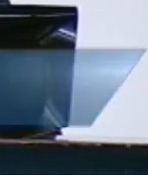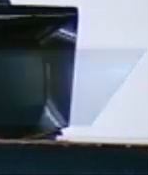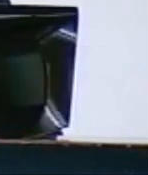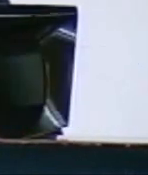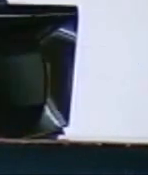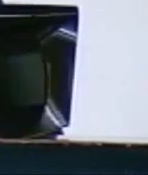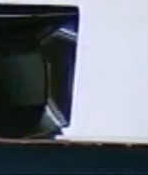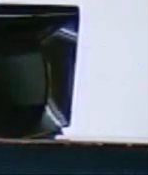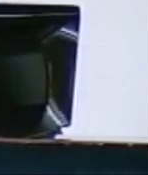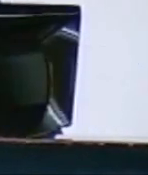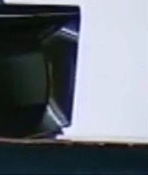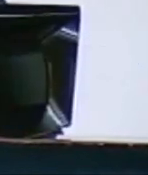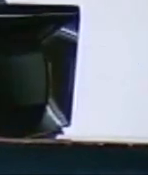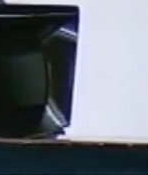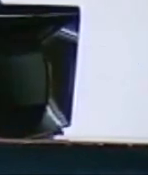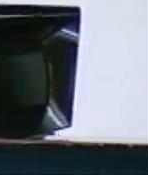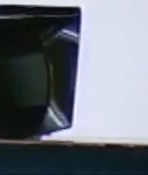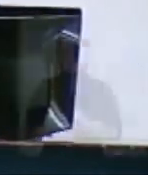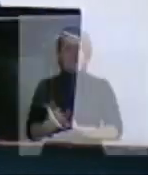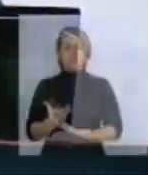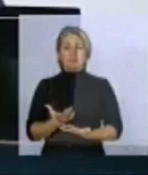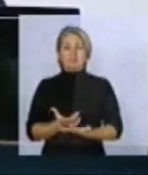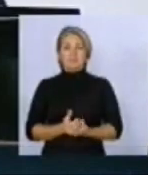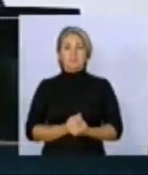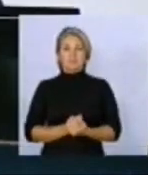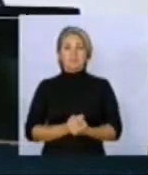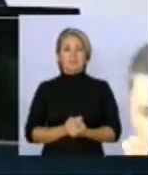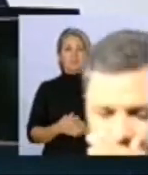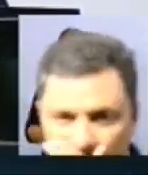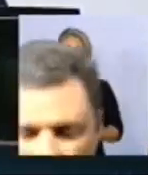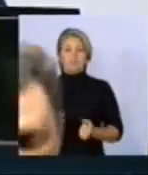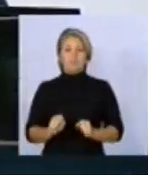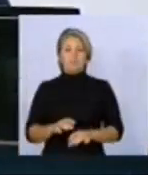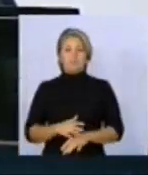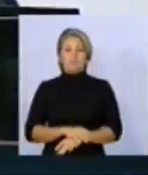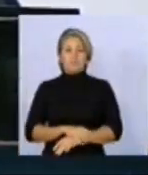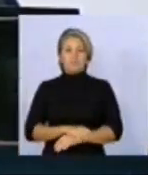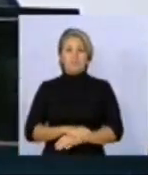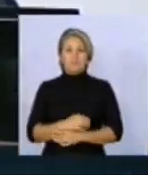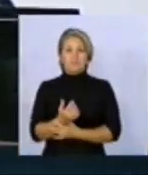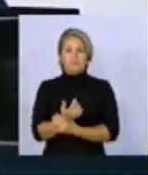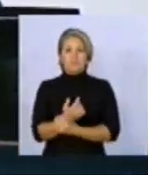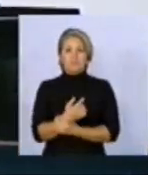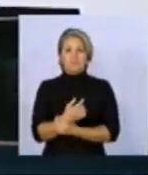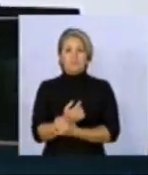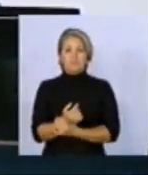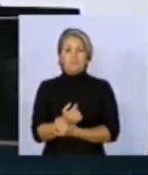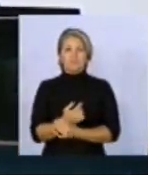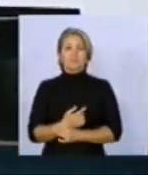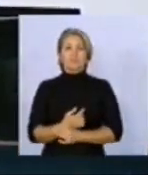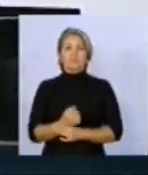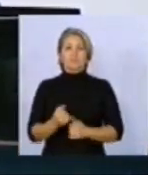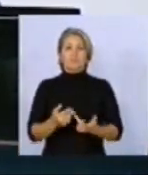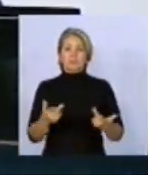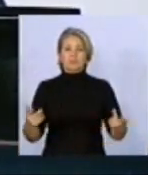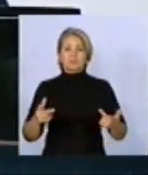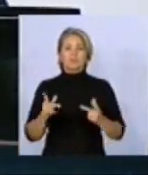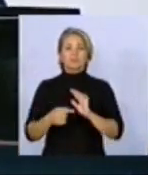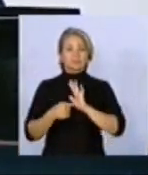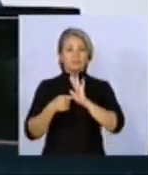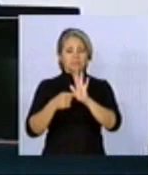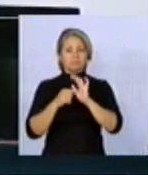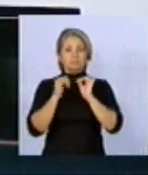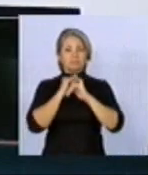dos Canaviais suas repercussões e questões outras que já foram enunciadas quando do